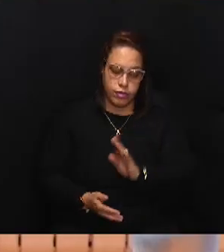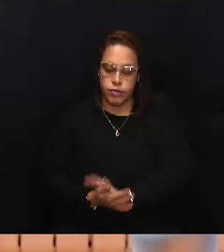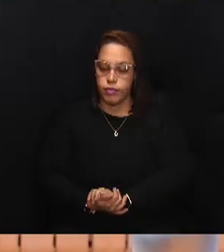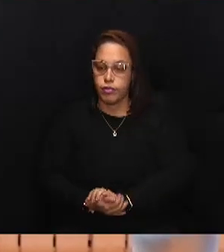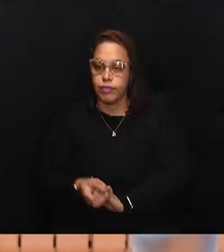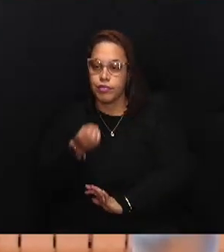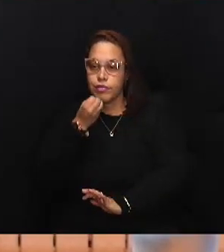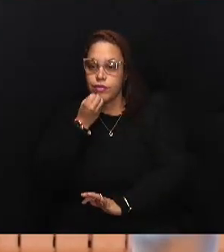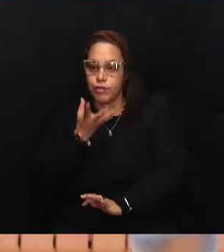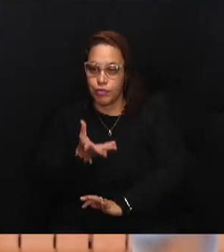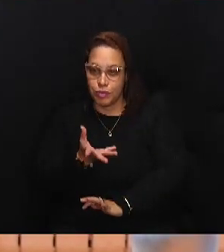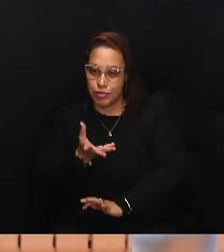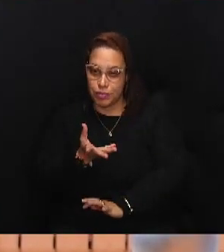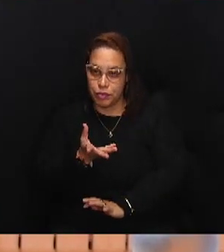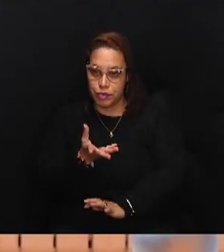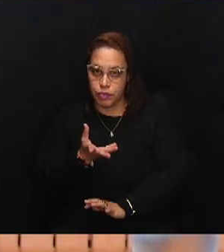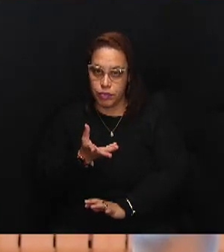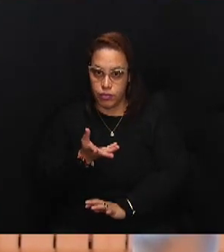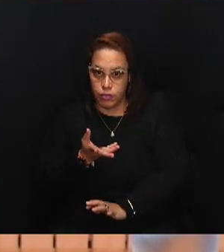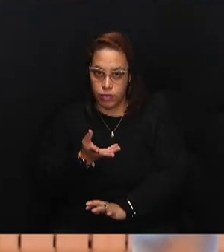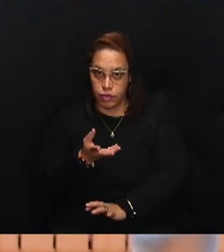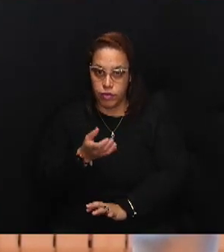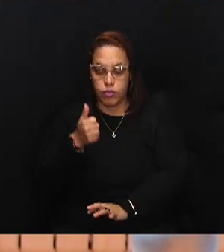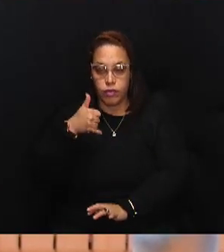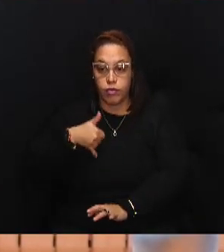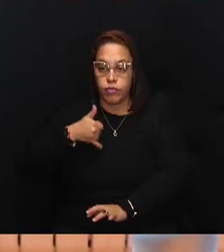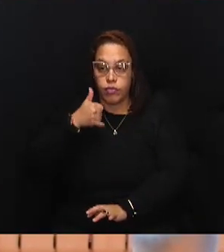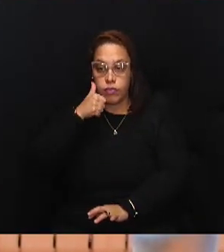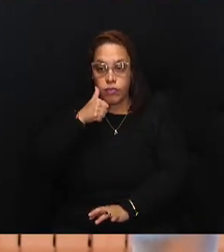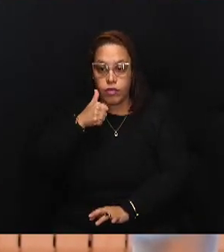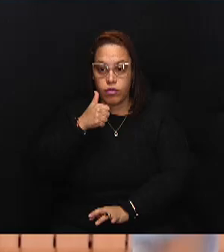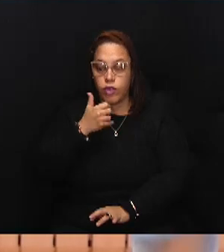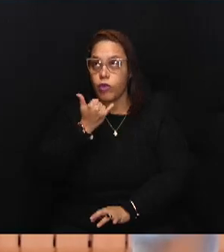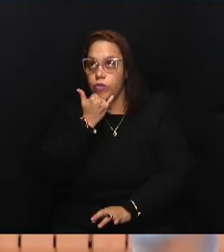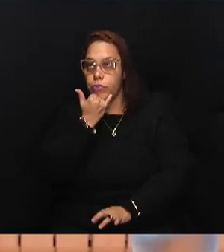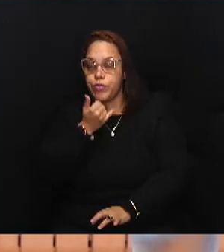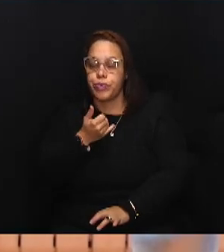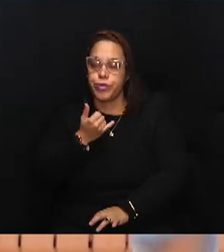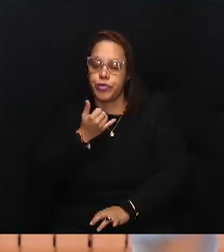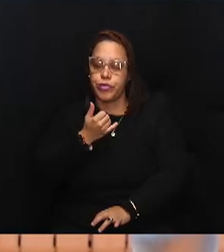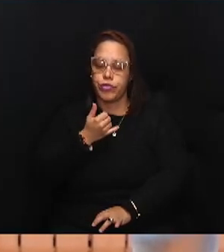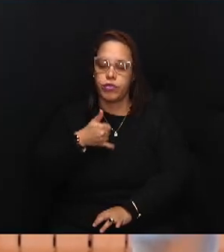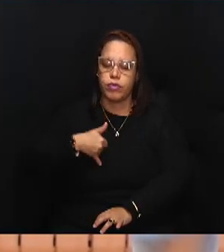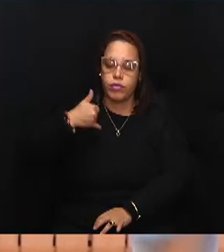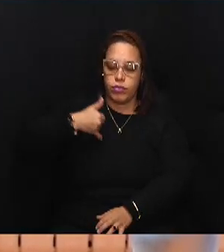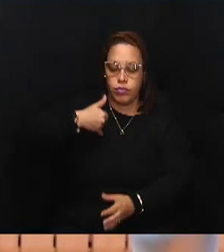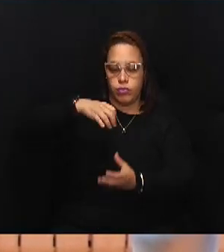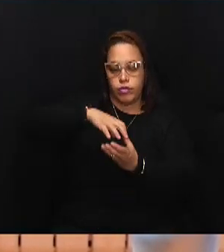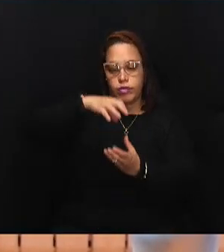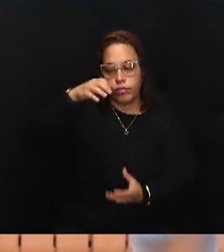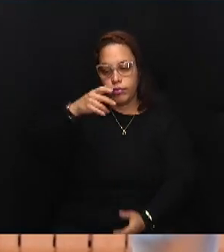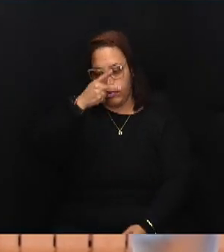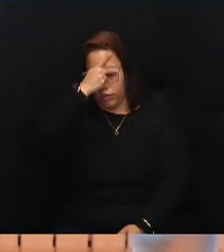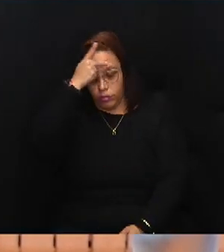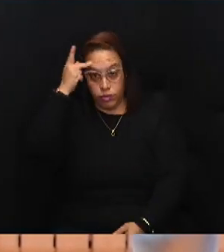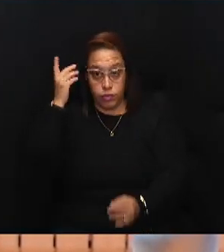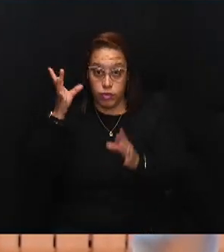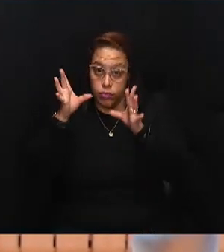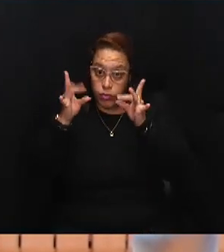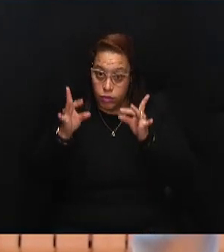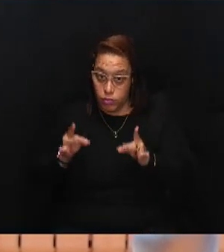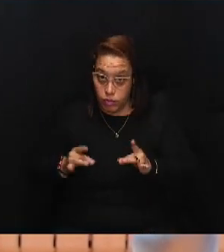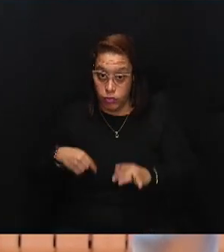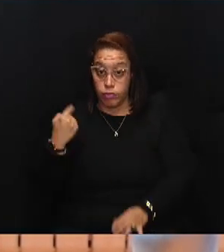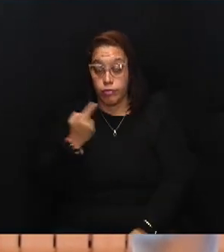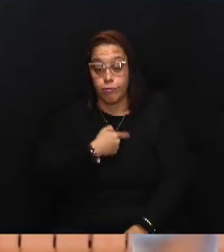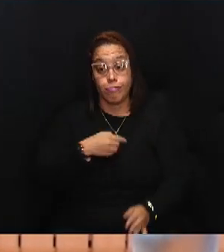Bom, quando a gente fala de idosos, eu acho que a gente tem que ter um carinho muito grande e especial, porque eu acho que todos nós um